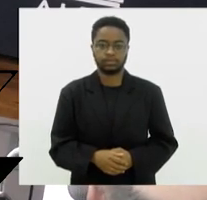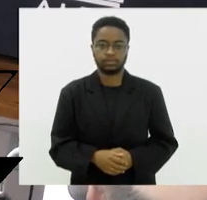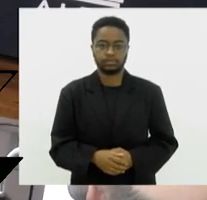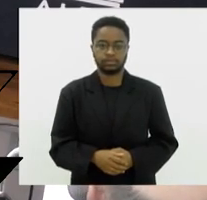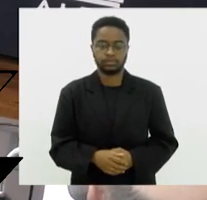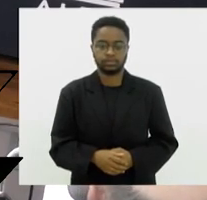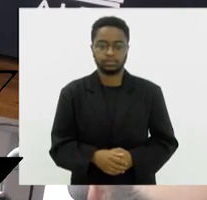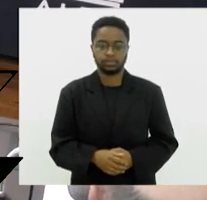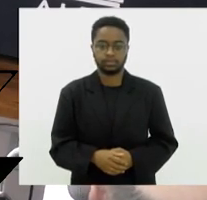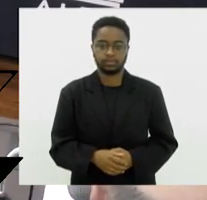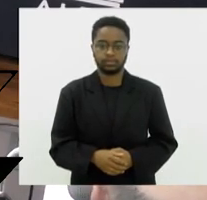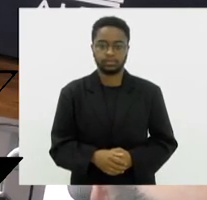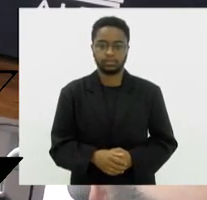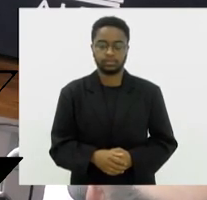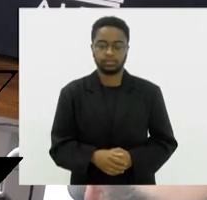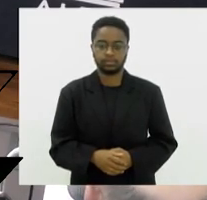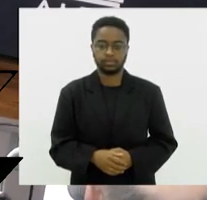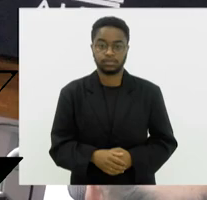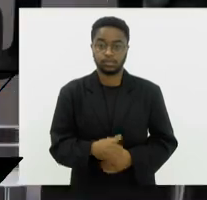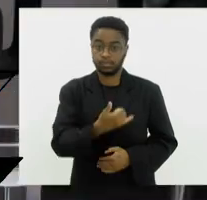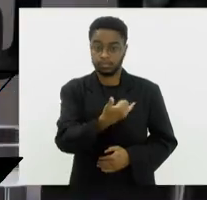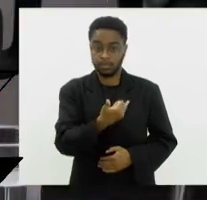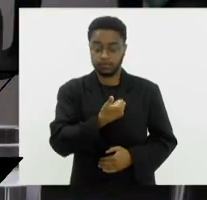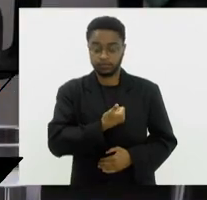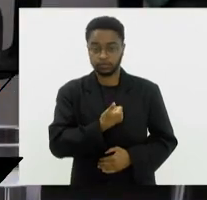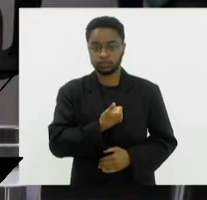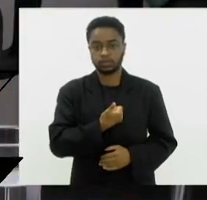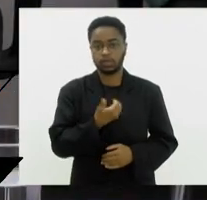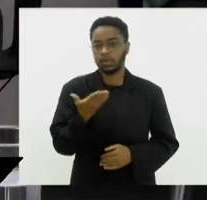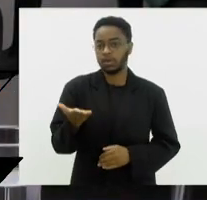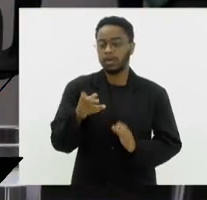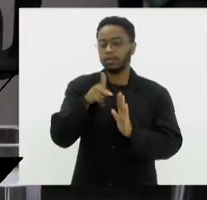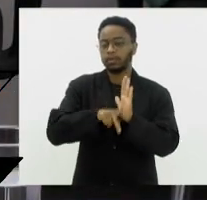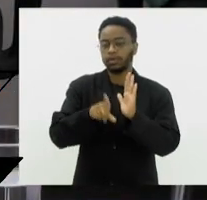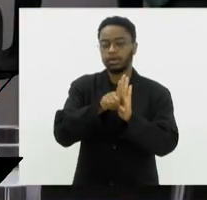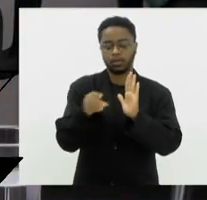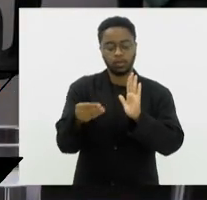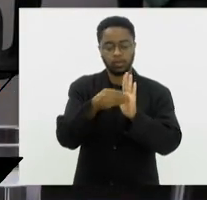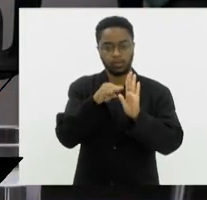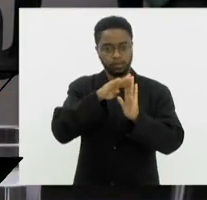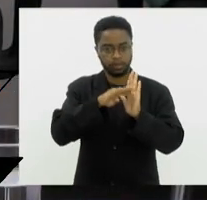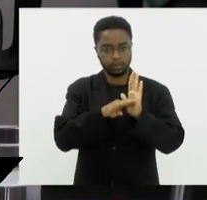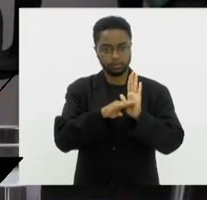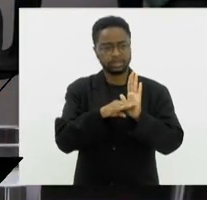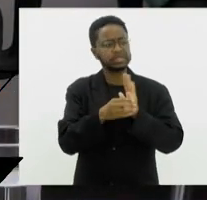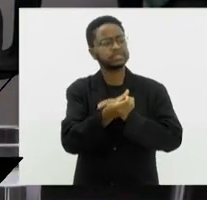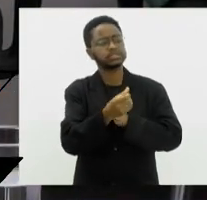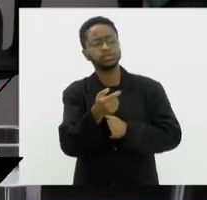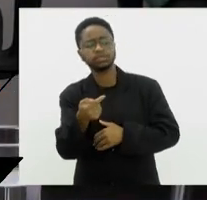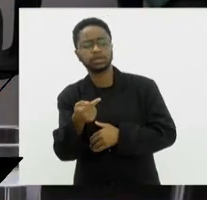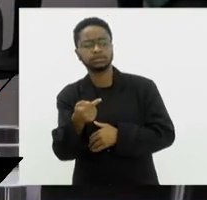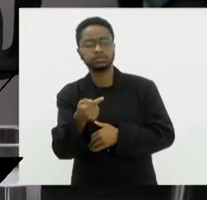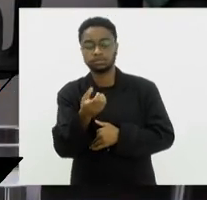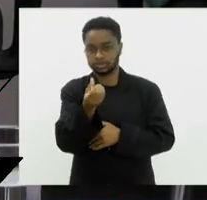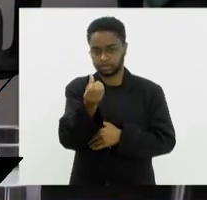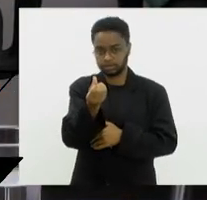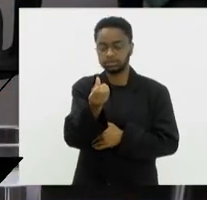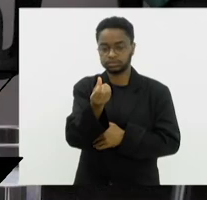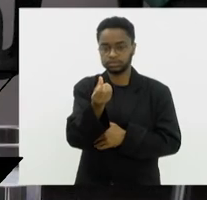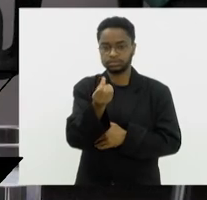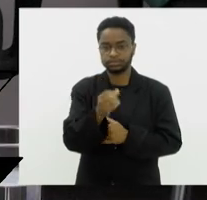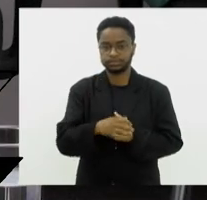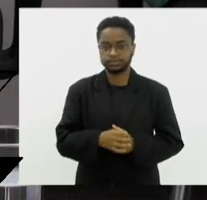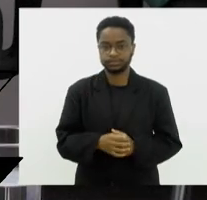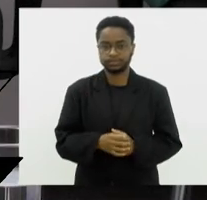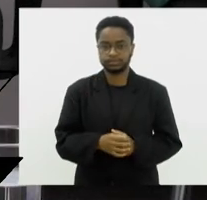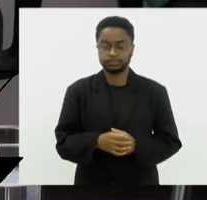quando esse projeto foi a pauta... O item 6 ou 7? O item 6. Tá.